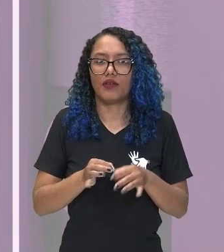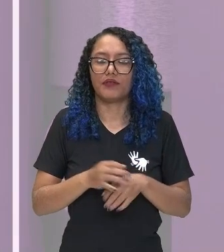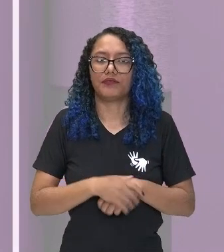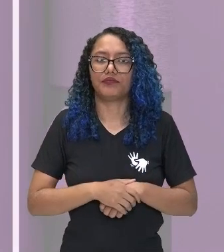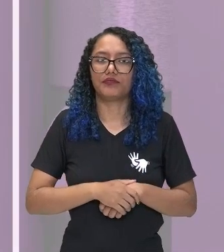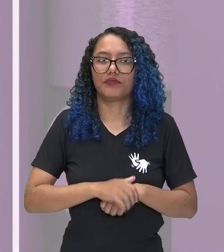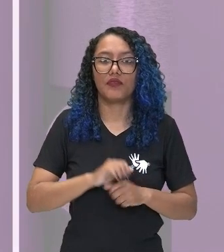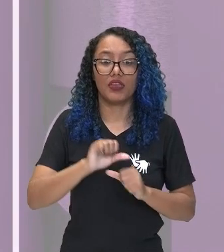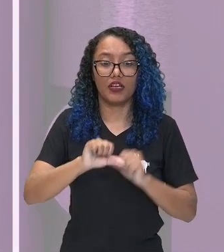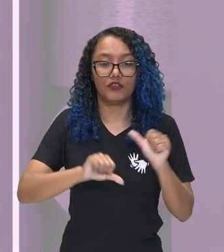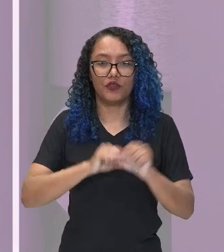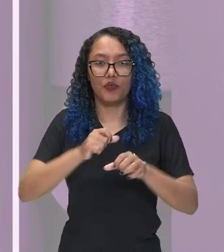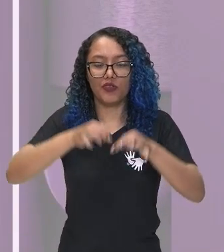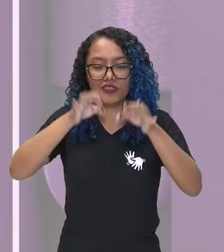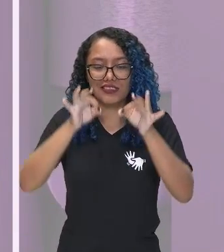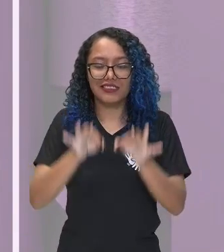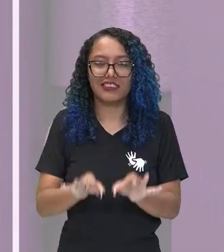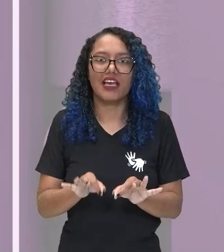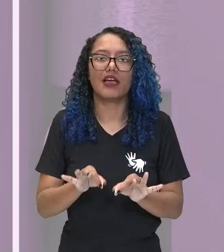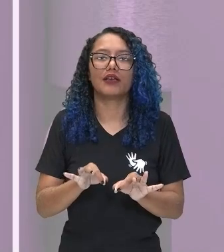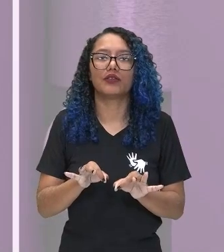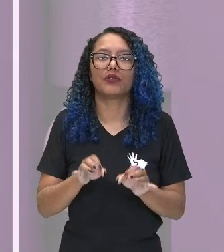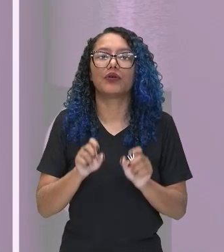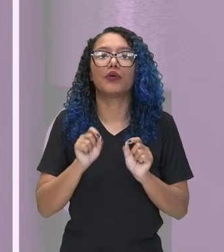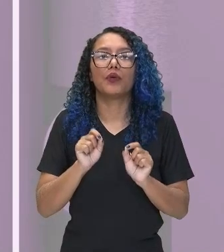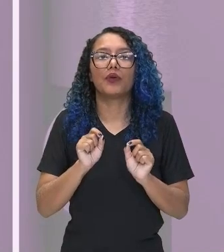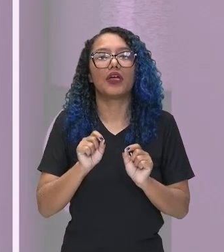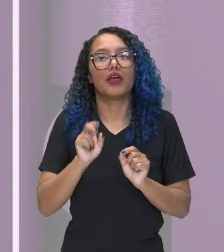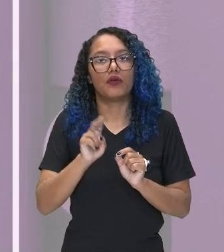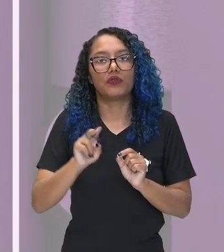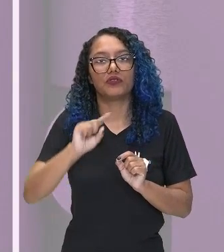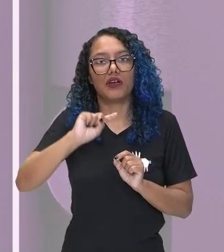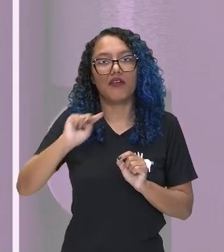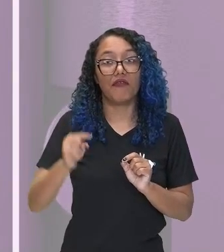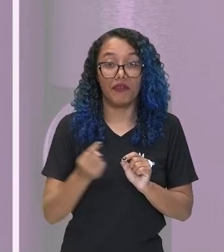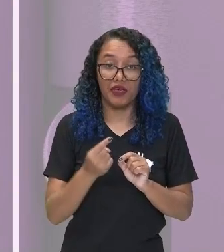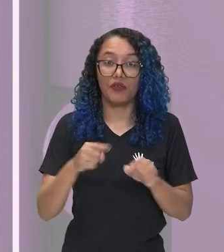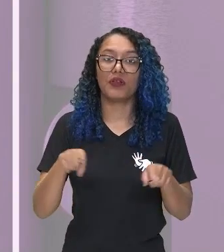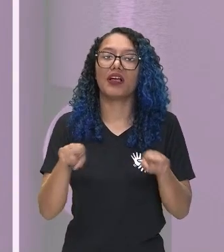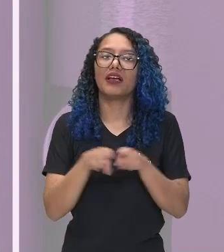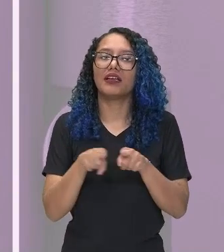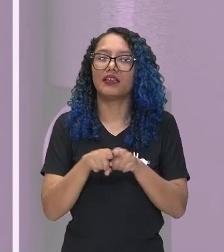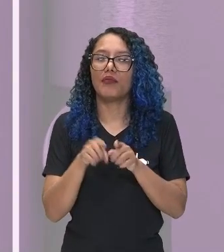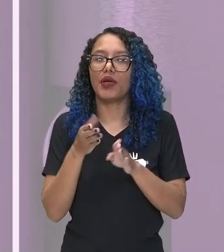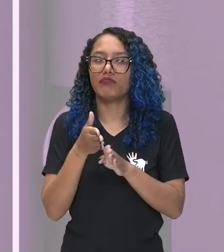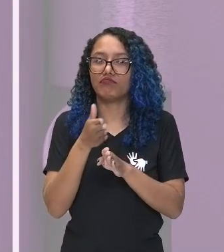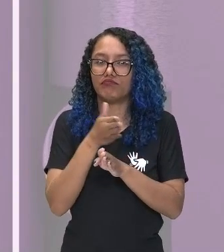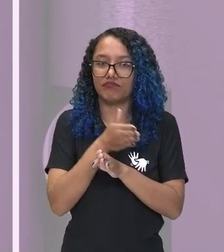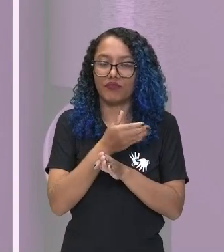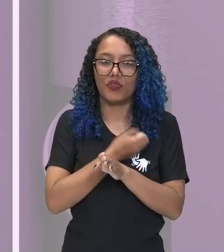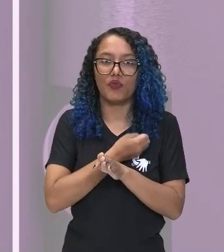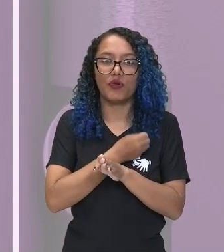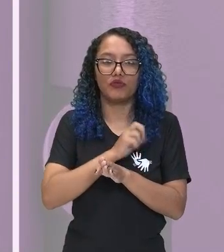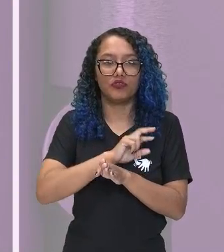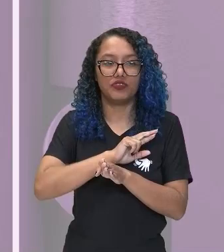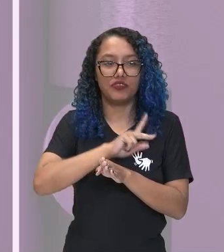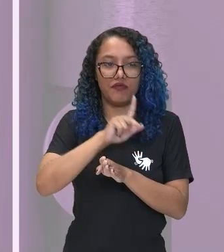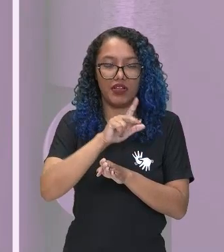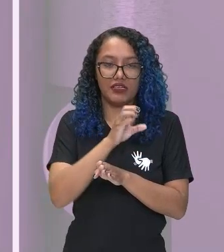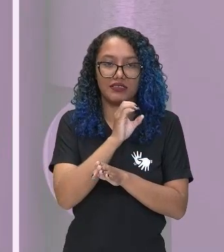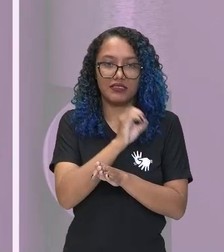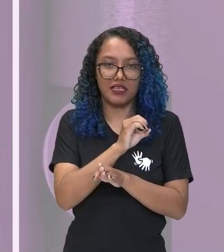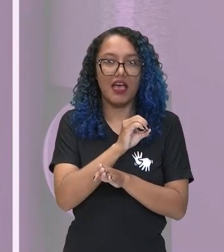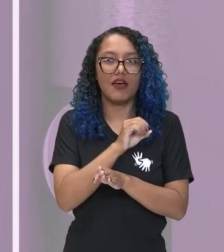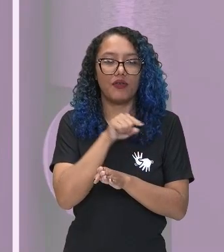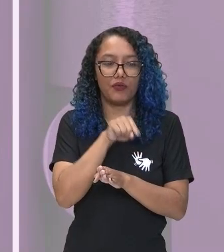decimal em um número decimal, é a presença da vírgula e números diferentes de zero após a vírgula. Mas